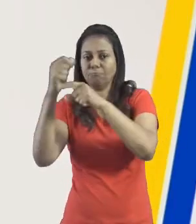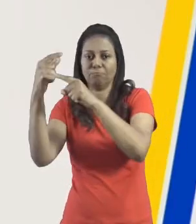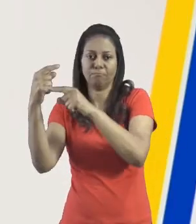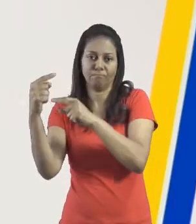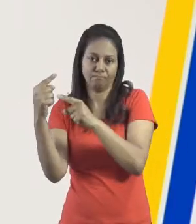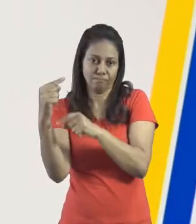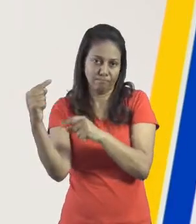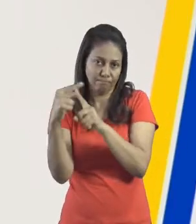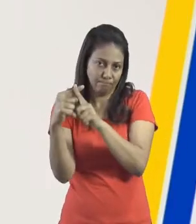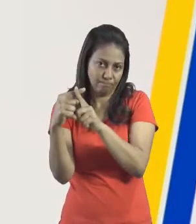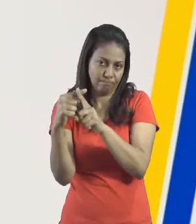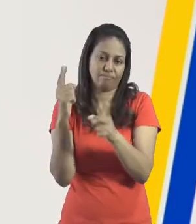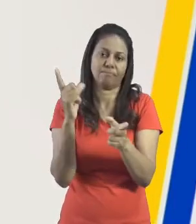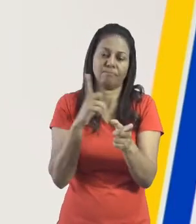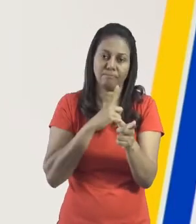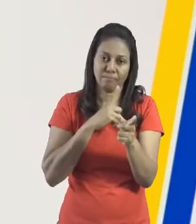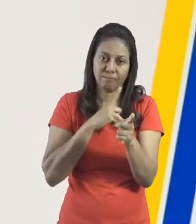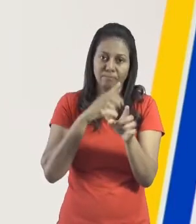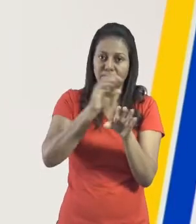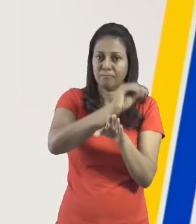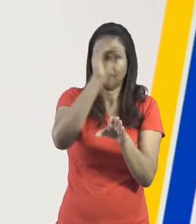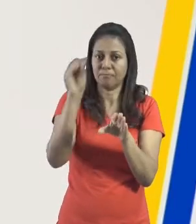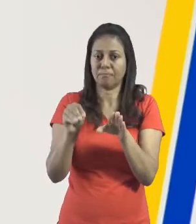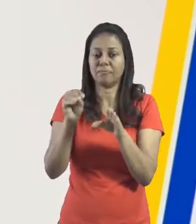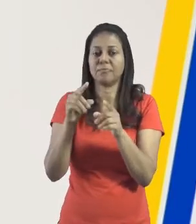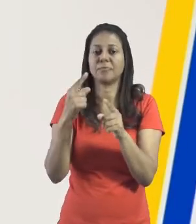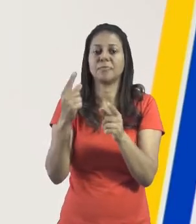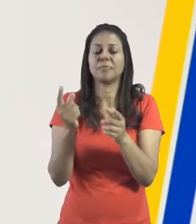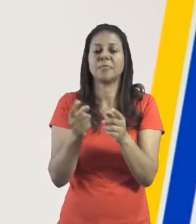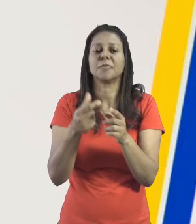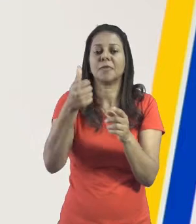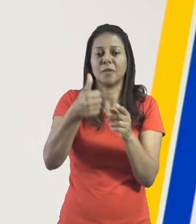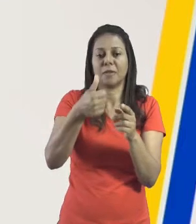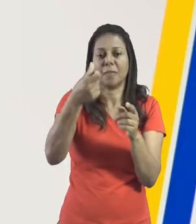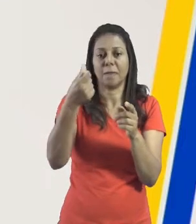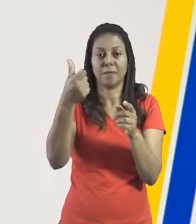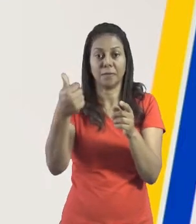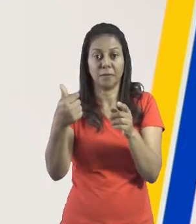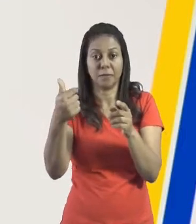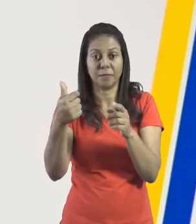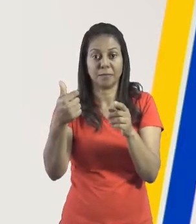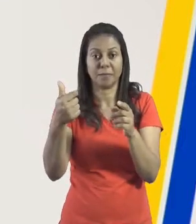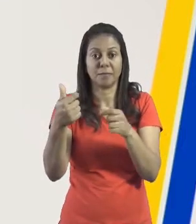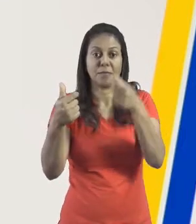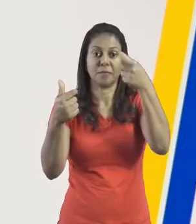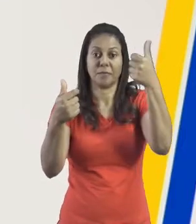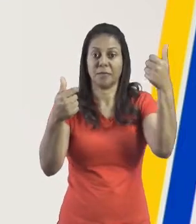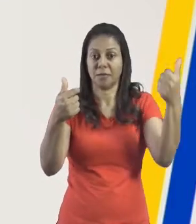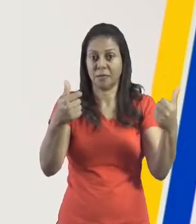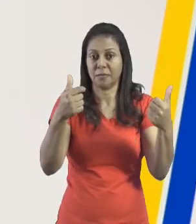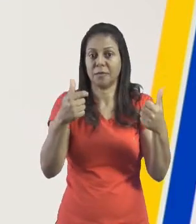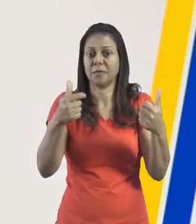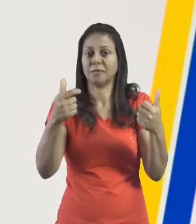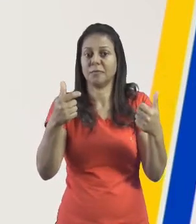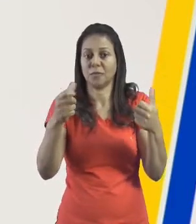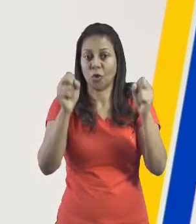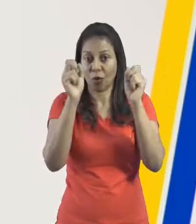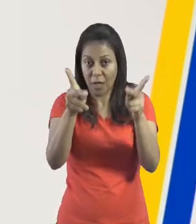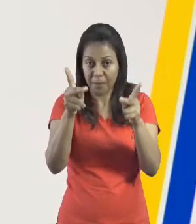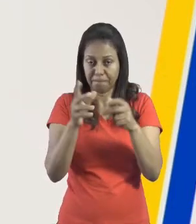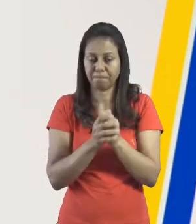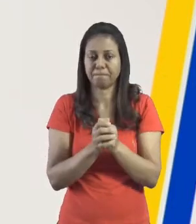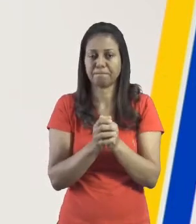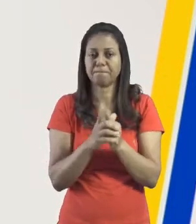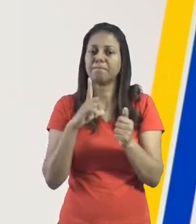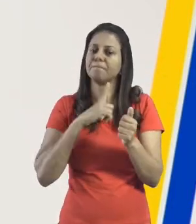coisa que tivéssemos adicionado 162 ao primeiro e ao segundo membro, ok? Então, tendo